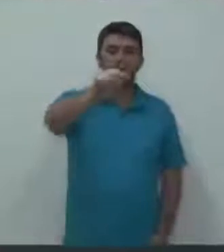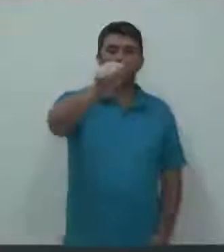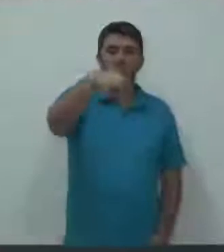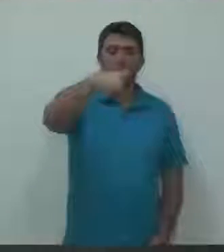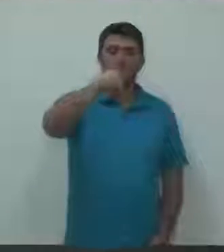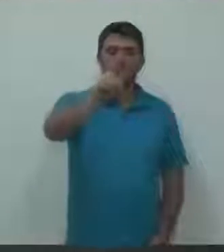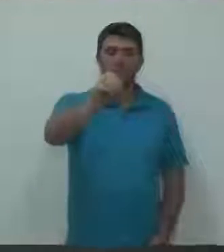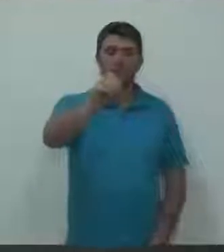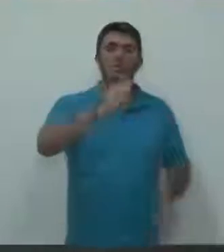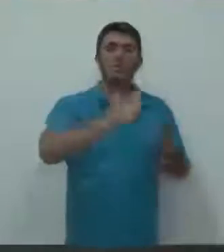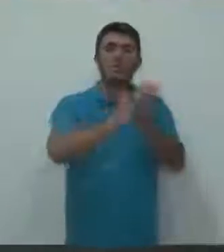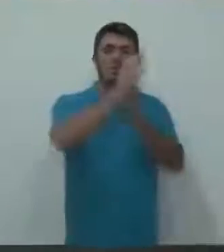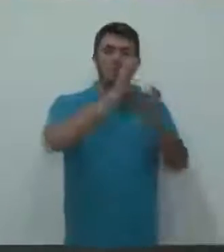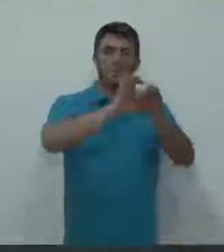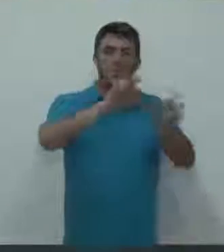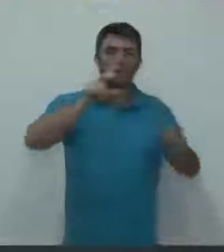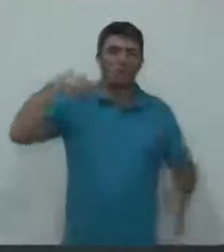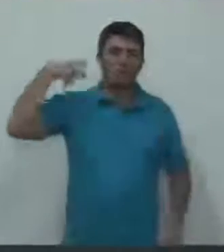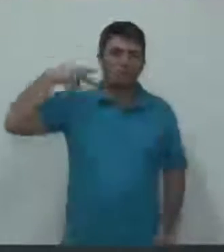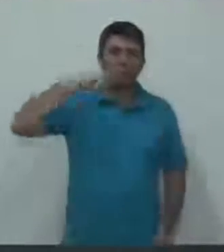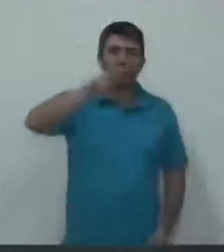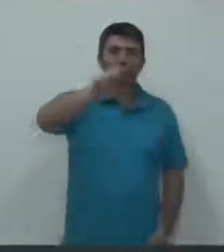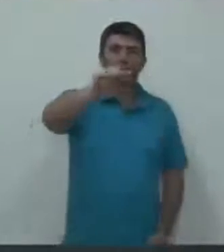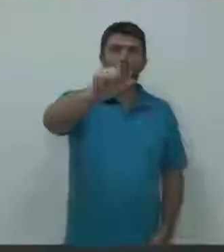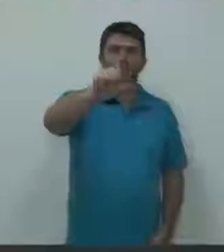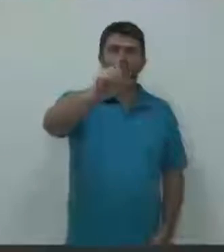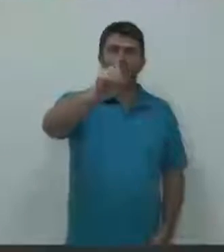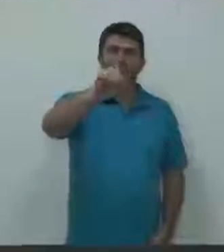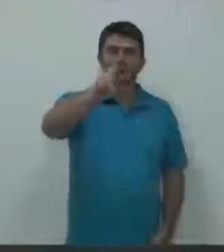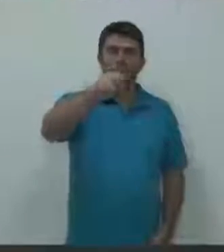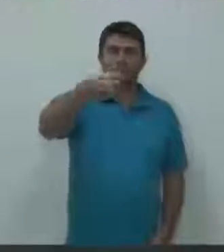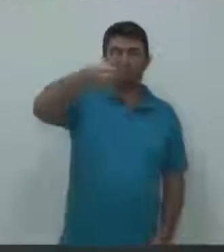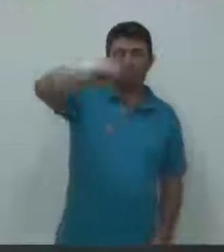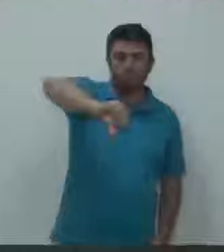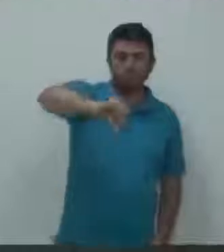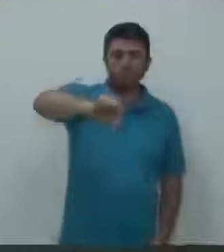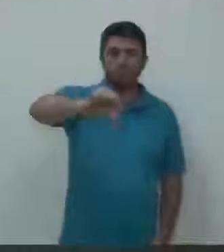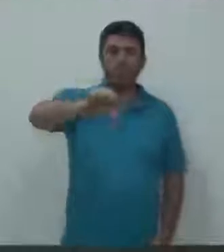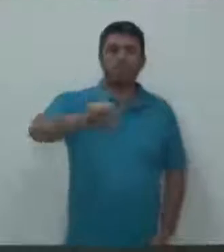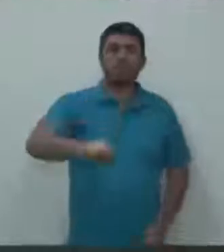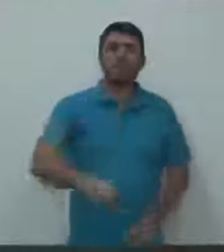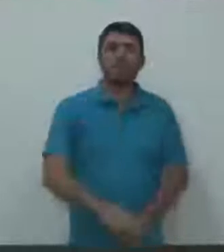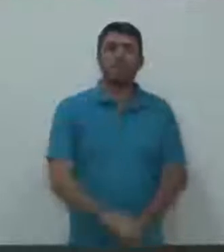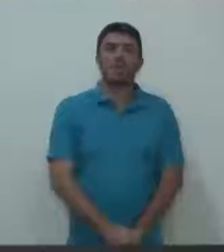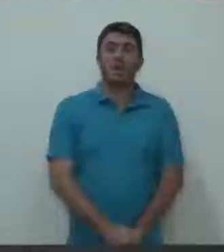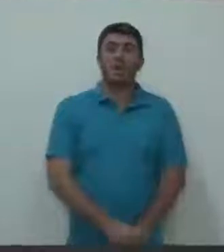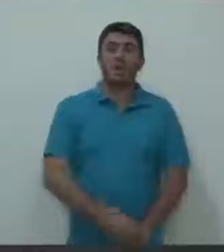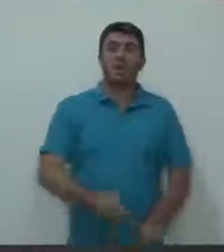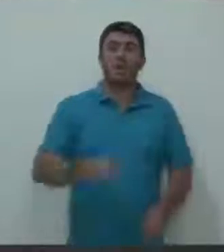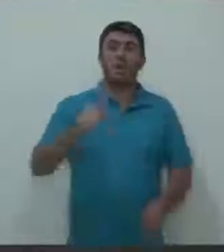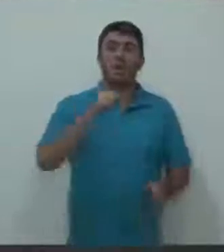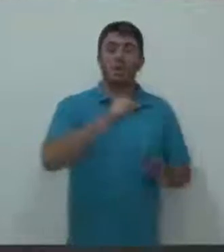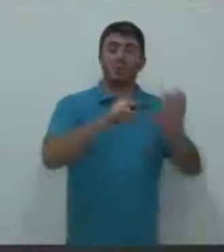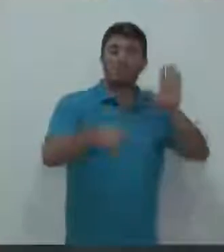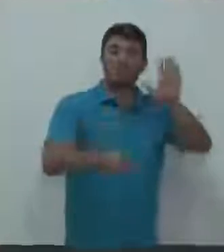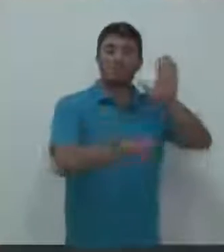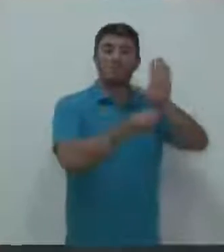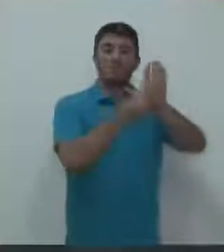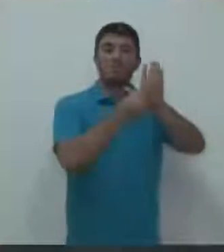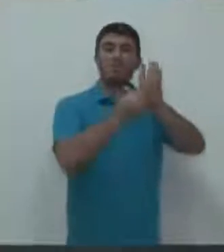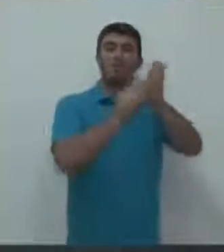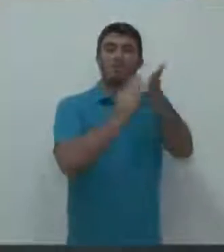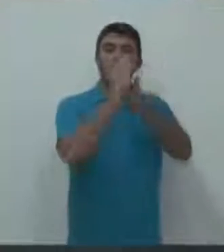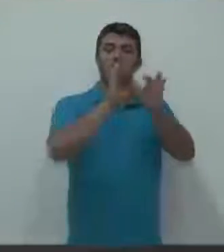Aprovo. Vereador Valdir Barreto. Reprovo. Senhor presidente, a emenda foi aprovada por 10